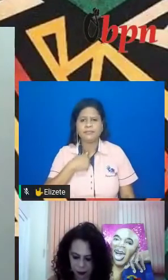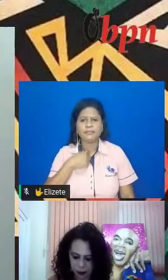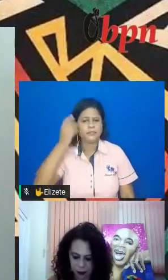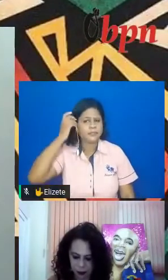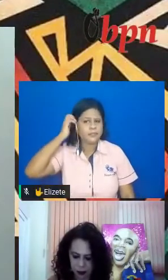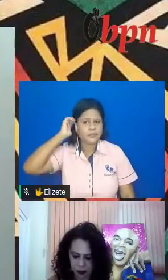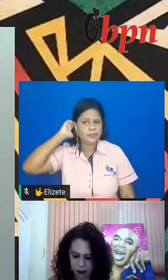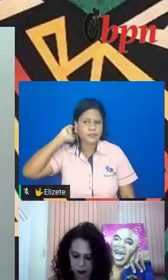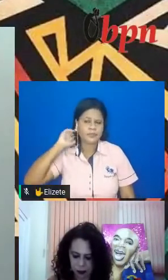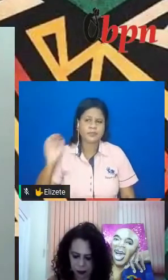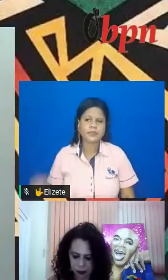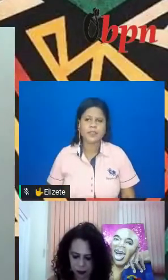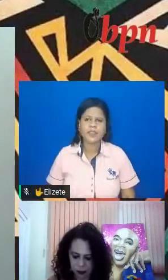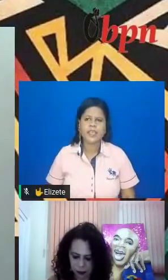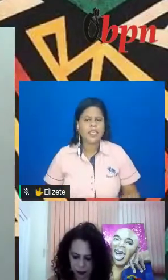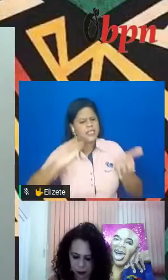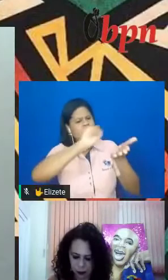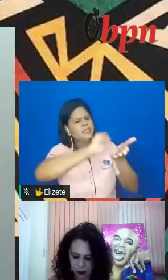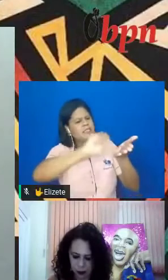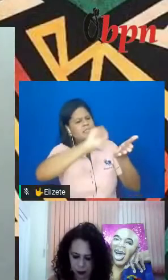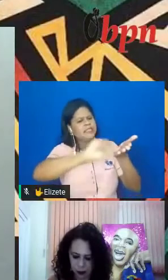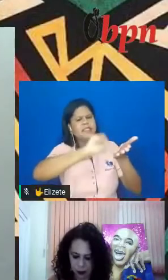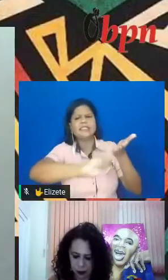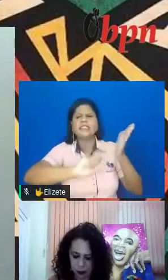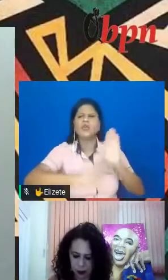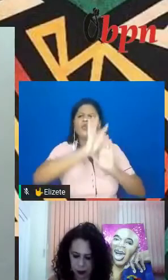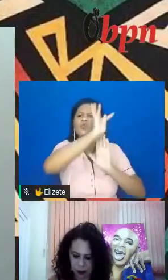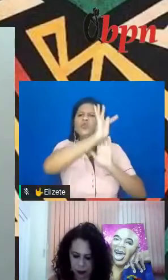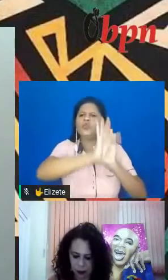me disponho a escrever um texto,